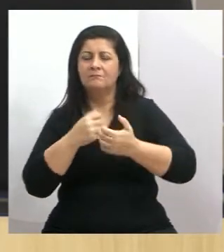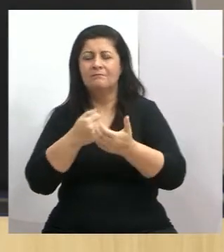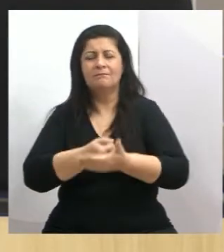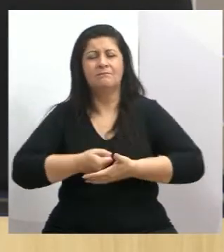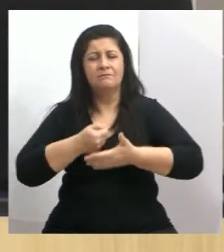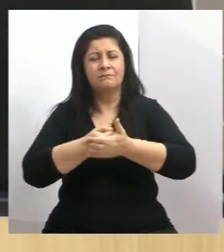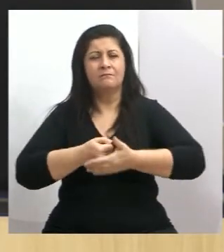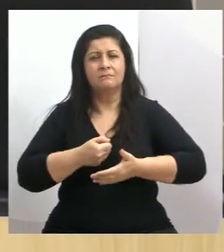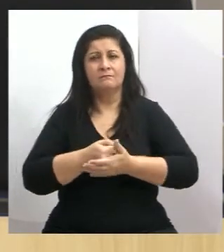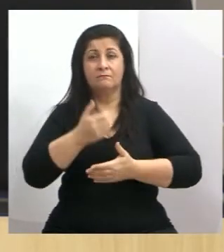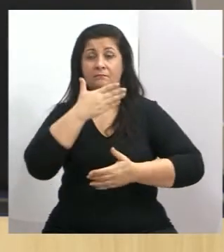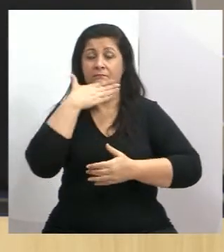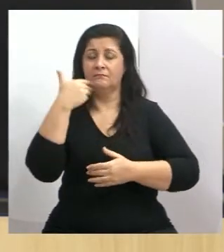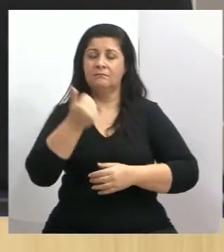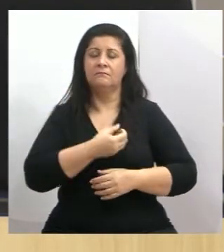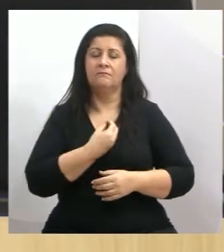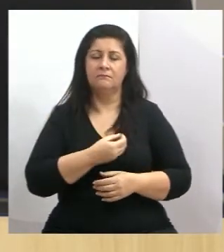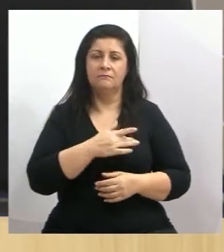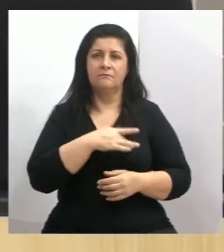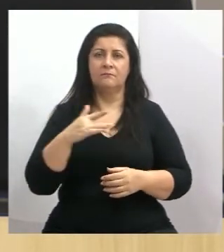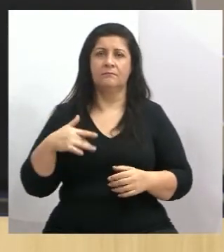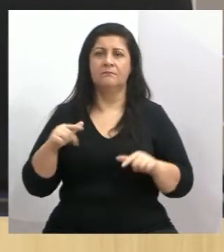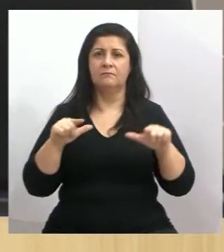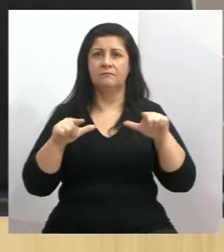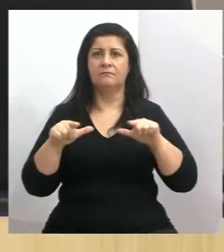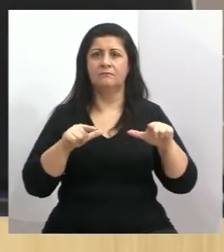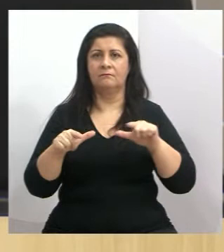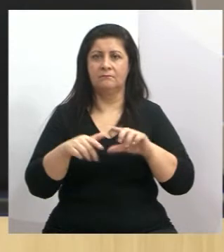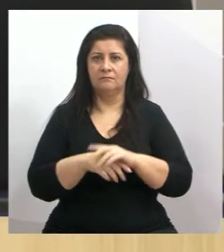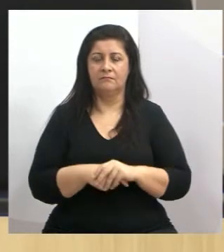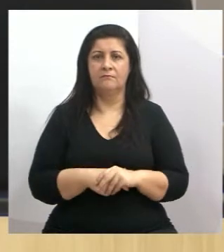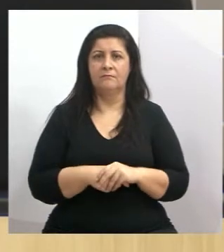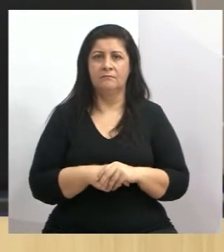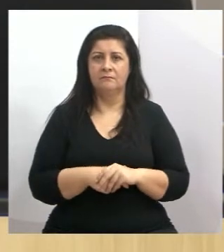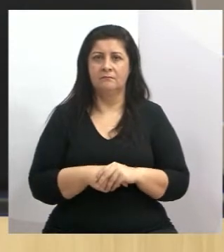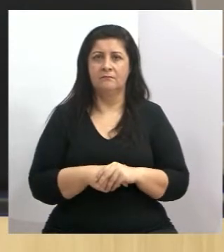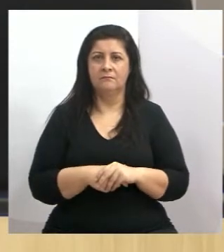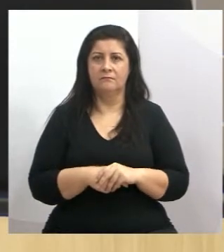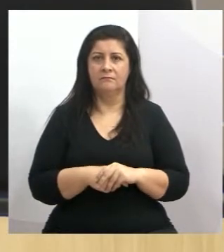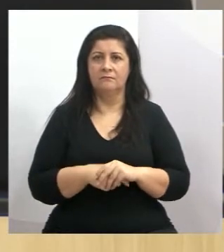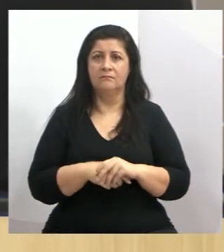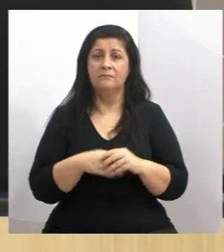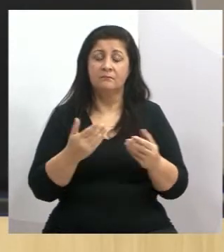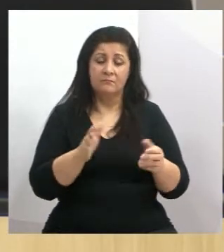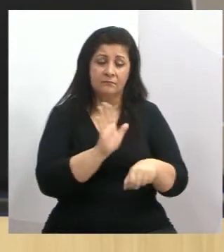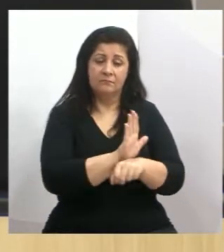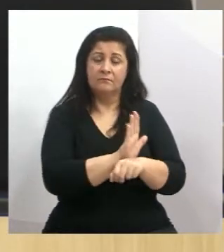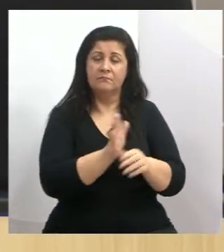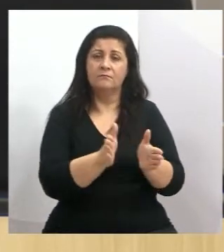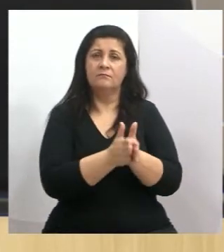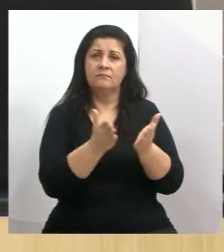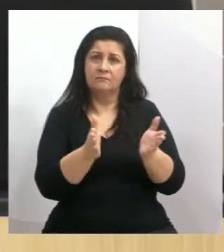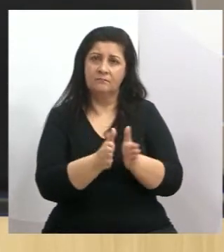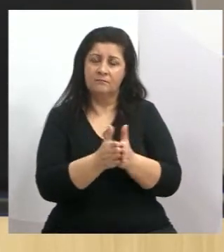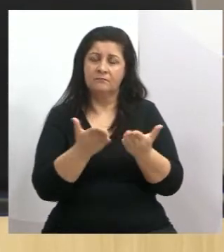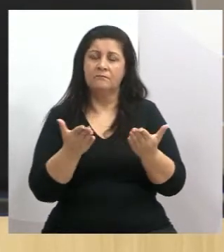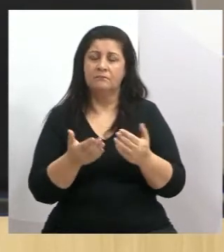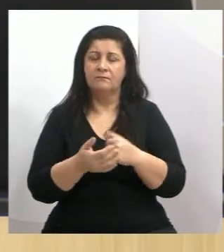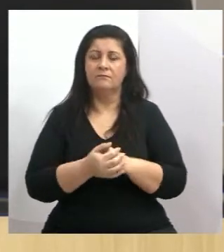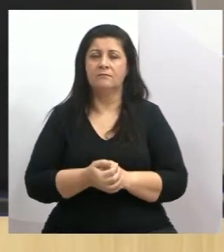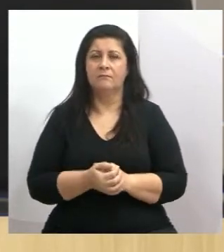condições de vida saúde e trabalho para o grupos sociais mais desfavorecidos à margem da